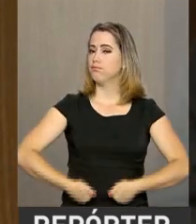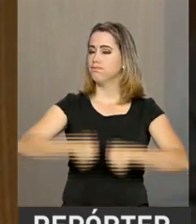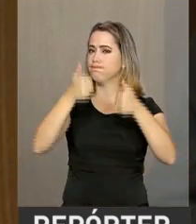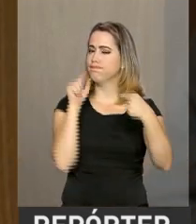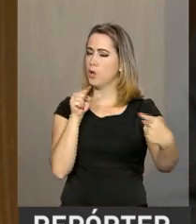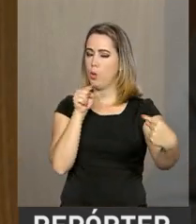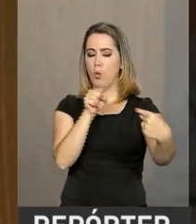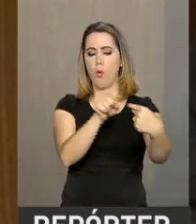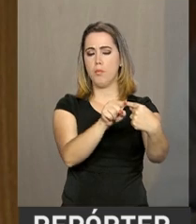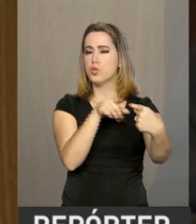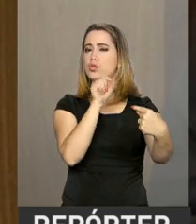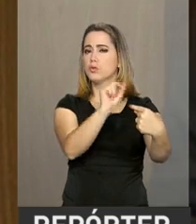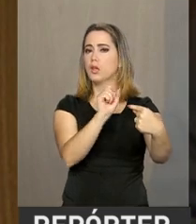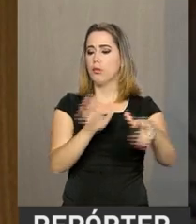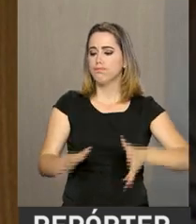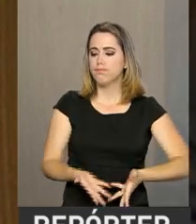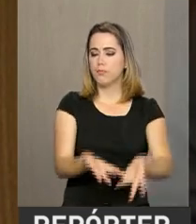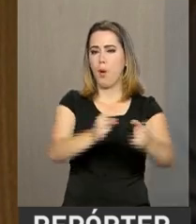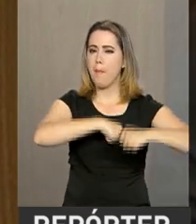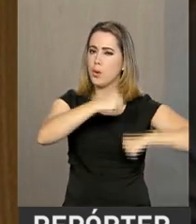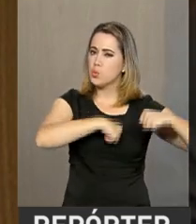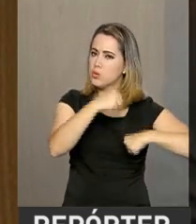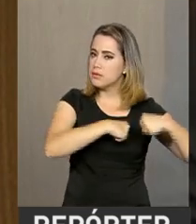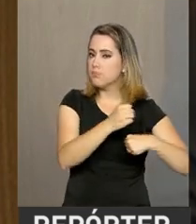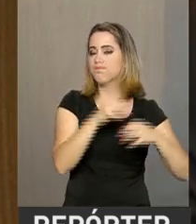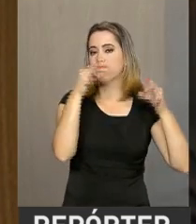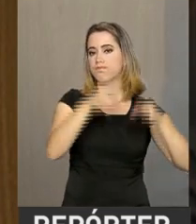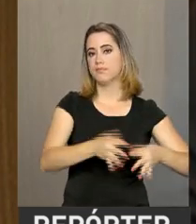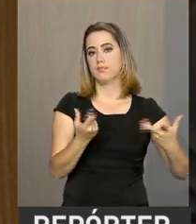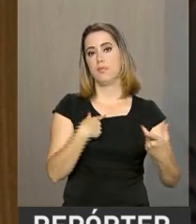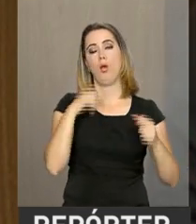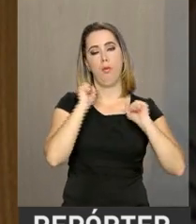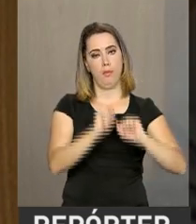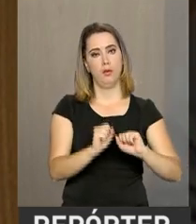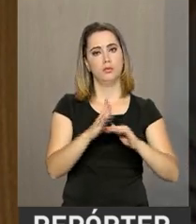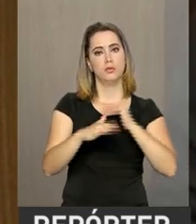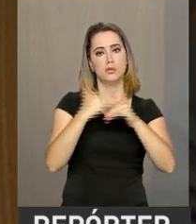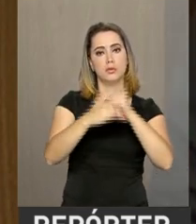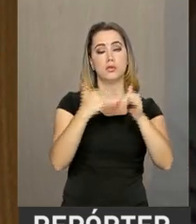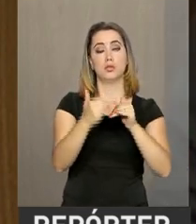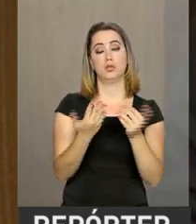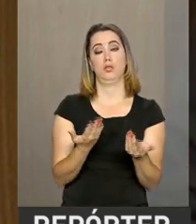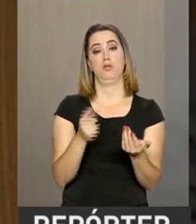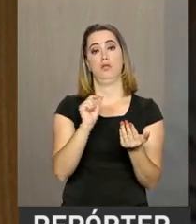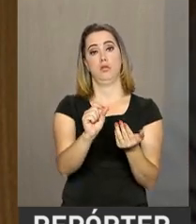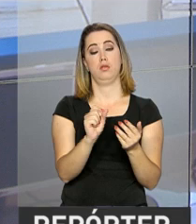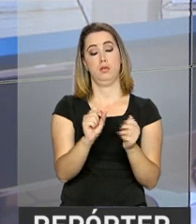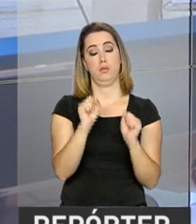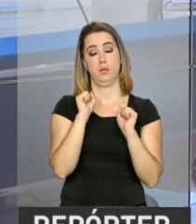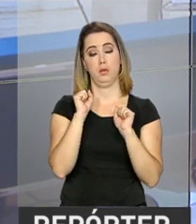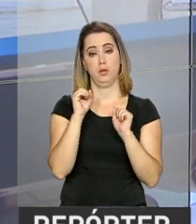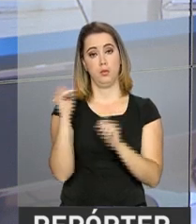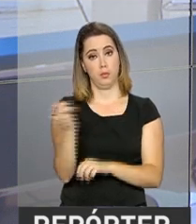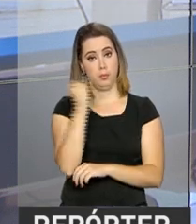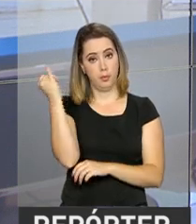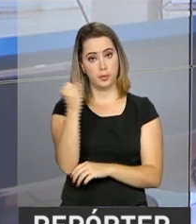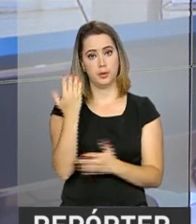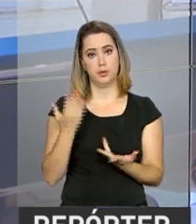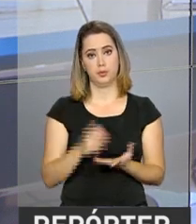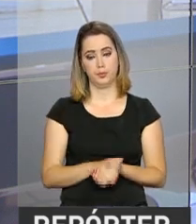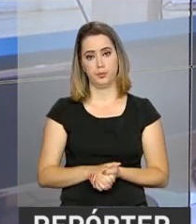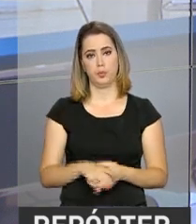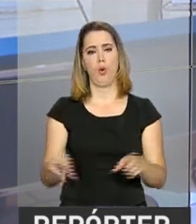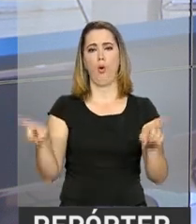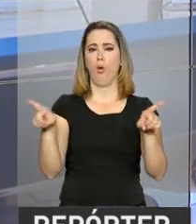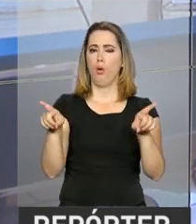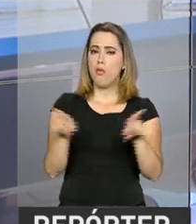focada na produtividade tem todas as possibilidades de gerar um crescimento sustentável e ainda